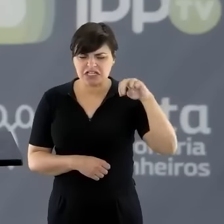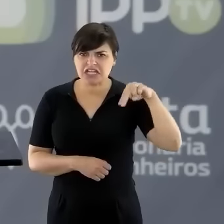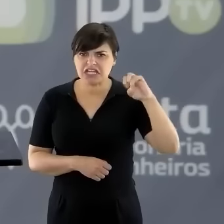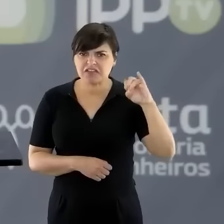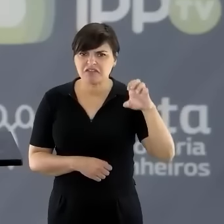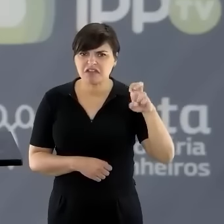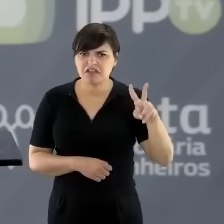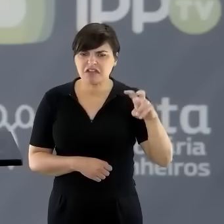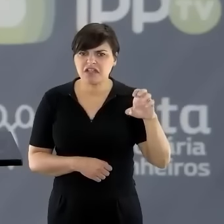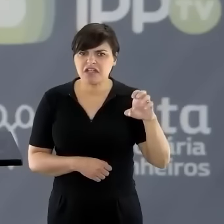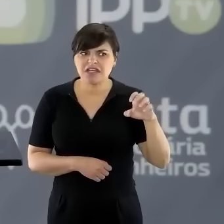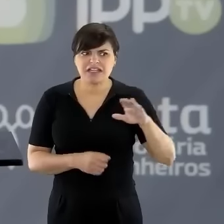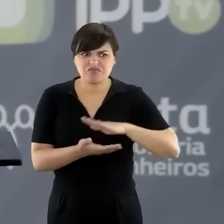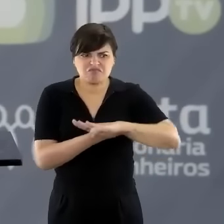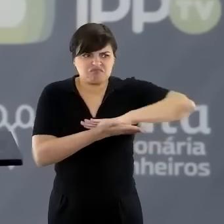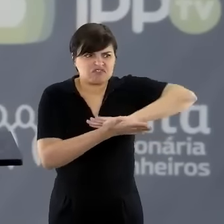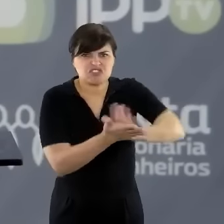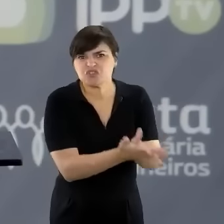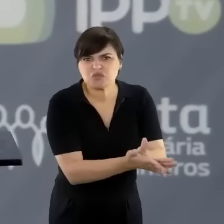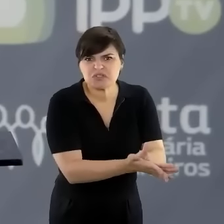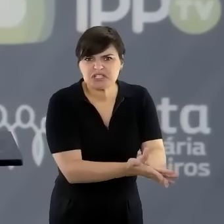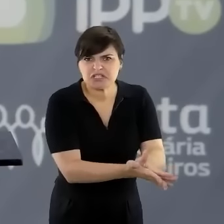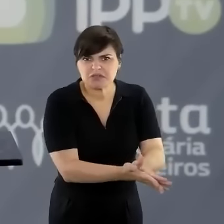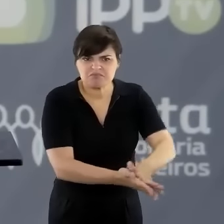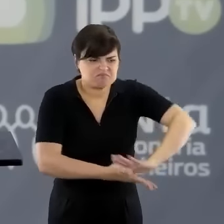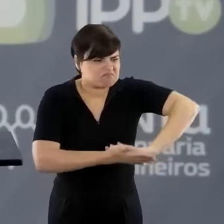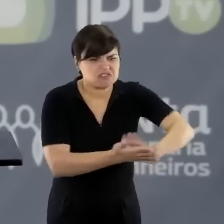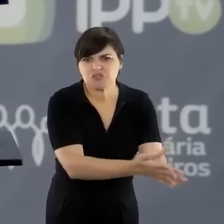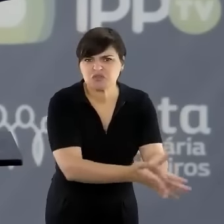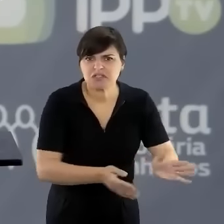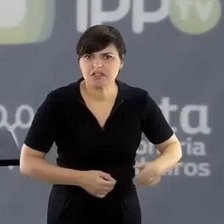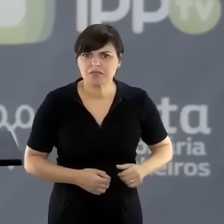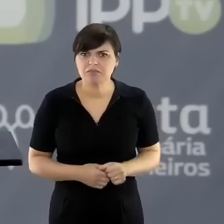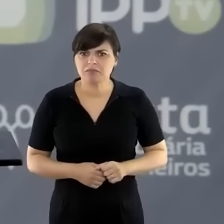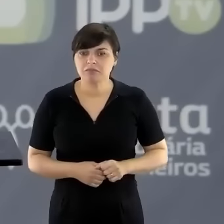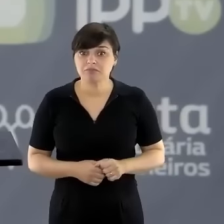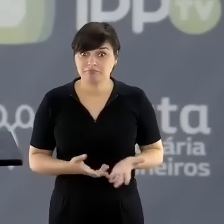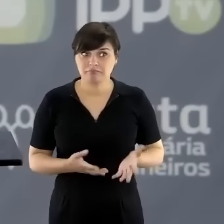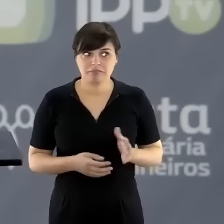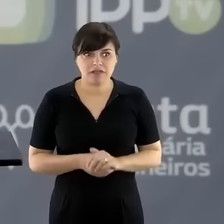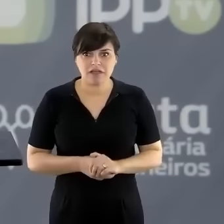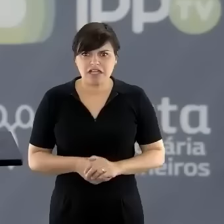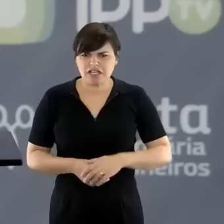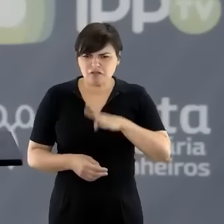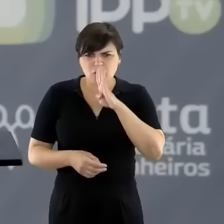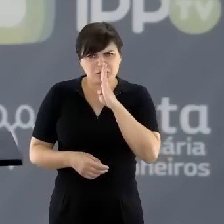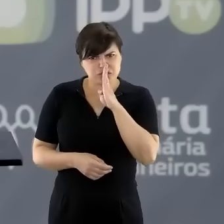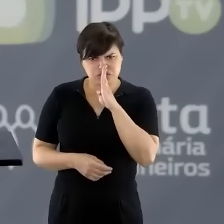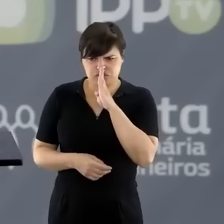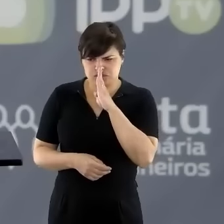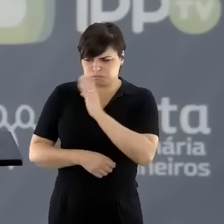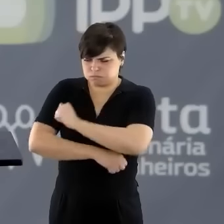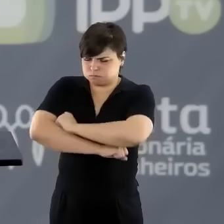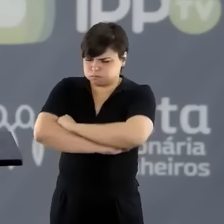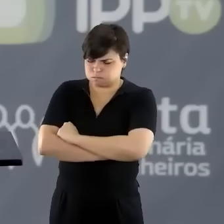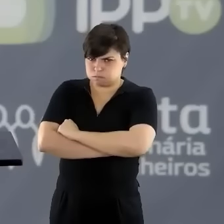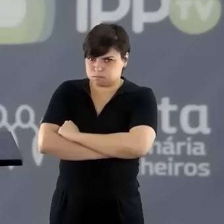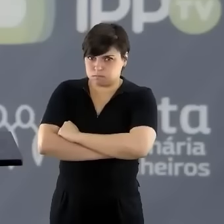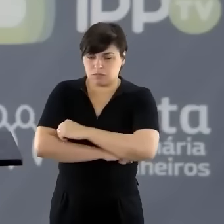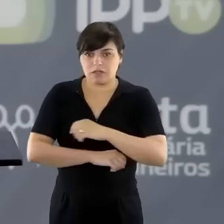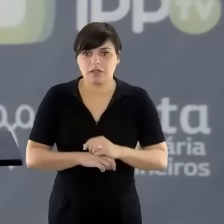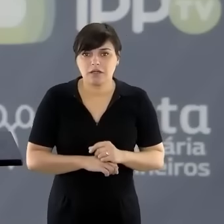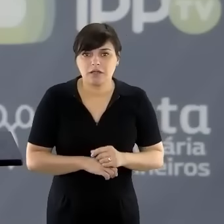retrocede E então Deus faz levantar uma planta trouxe sombra e ficou tão feliz